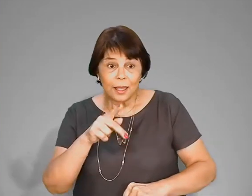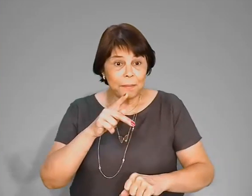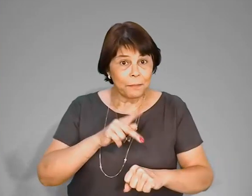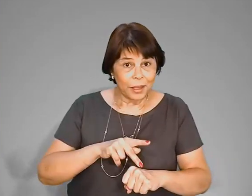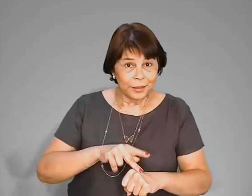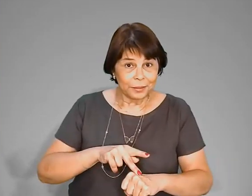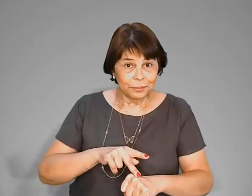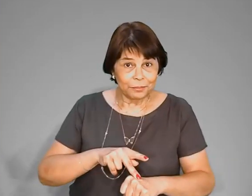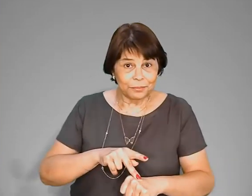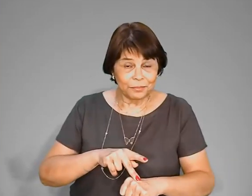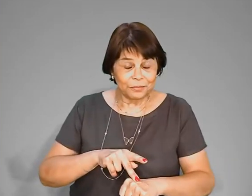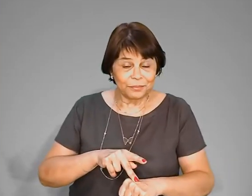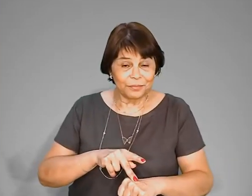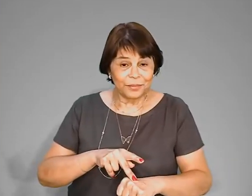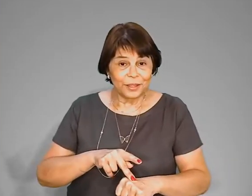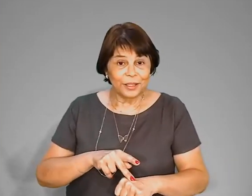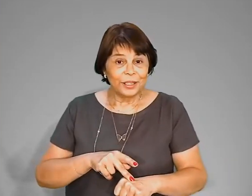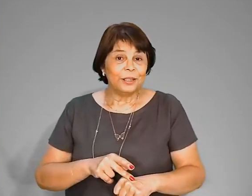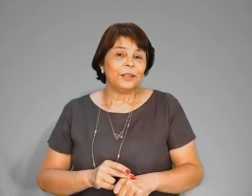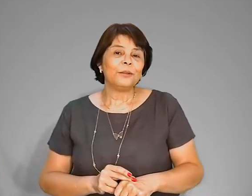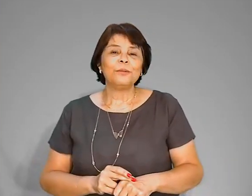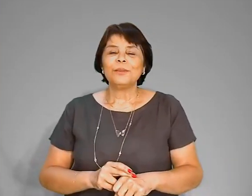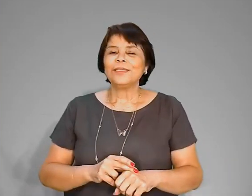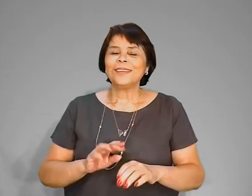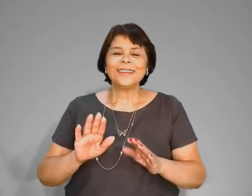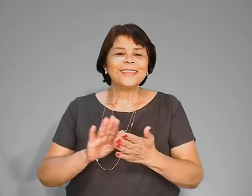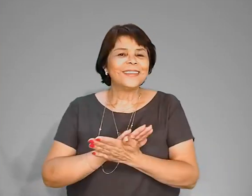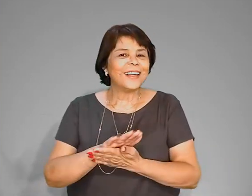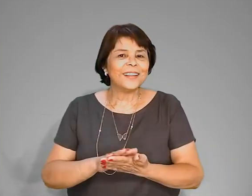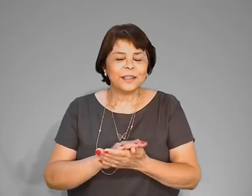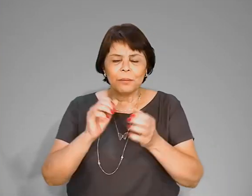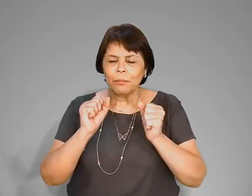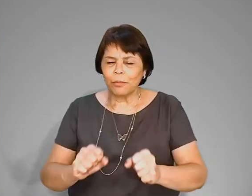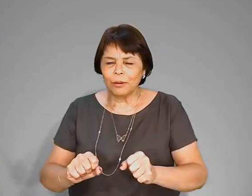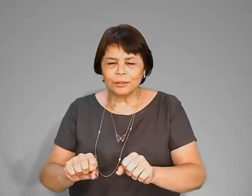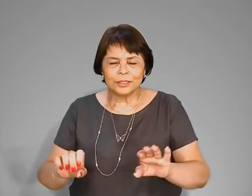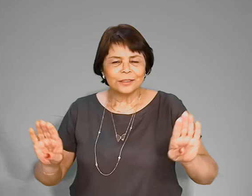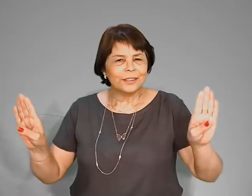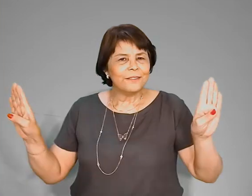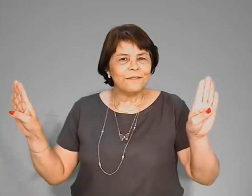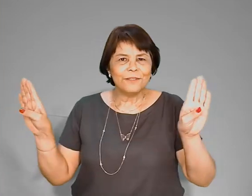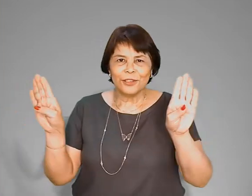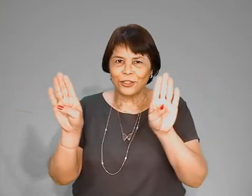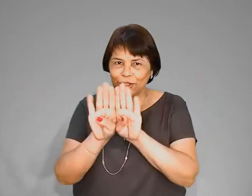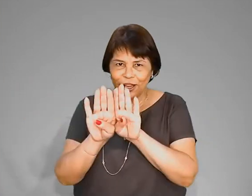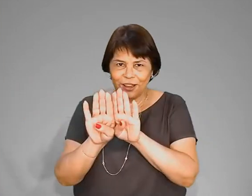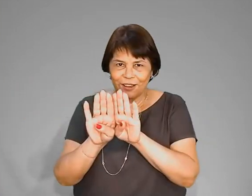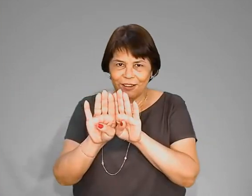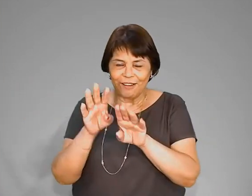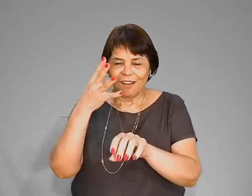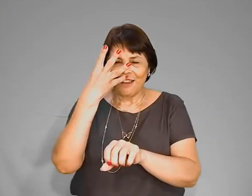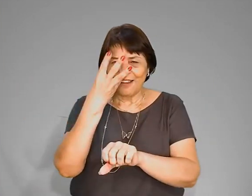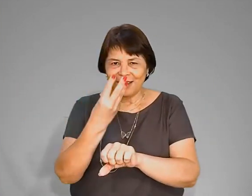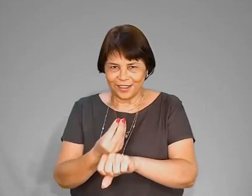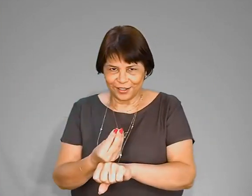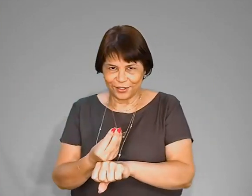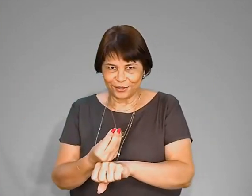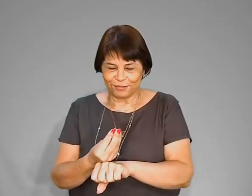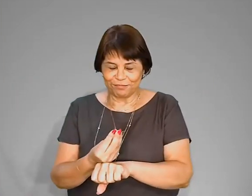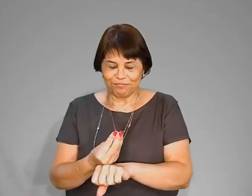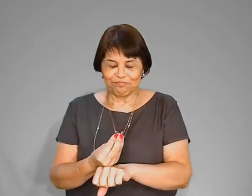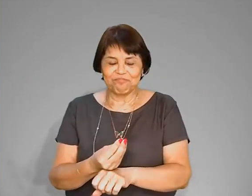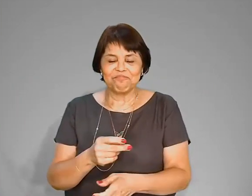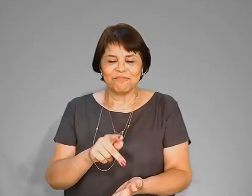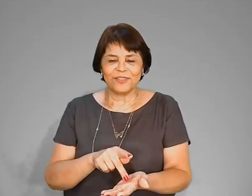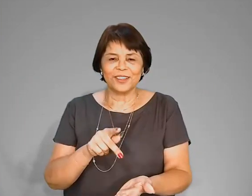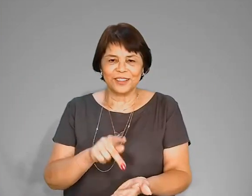sobreviverão contra ela. Quando Jesus fala em Mateus capítulo 16 sobre a pedra, Pedro era a pedra,